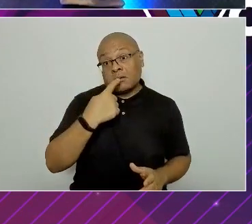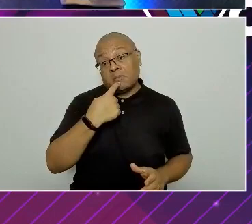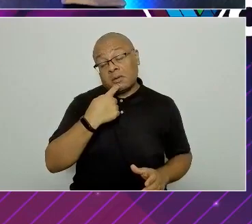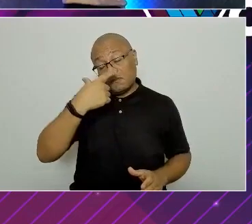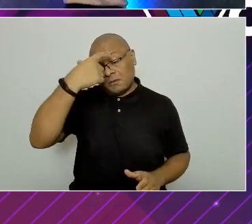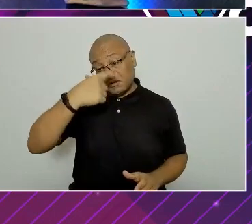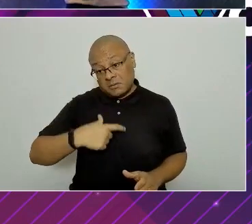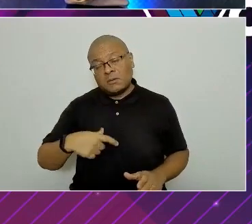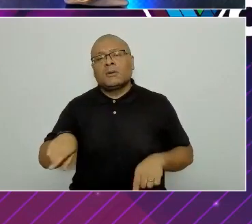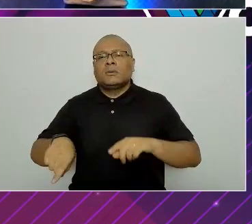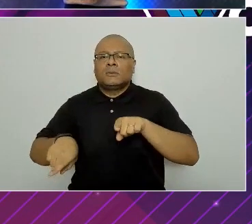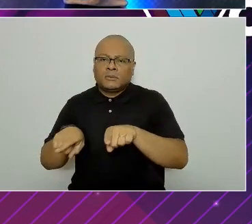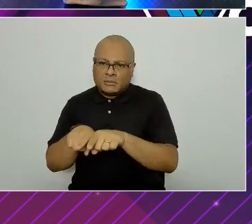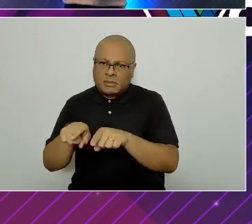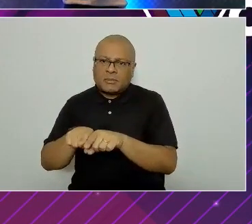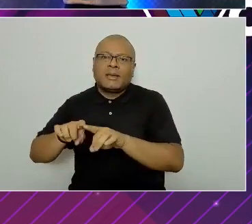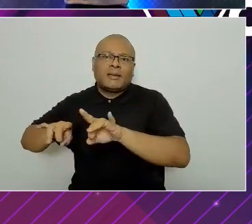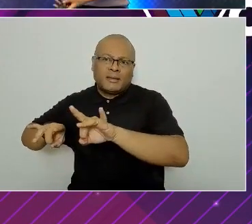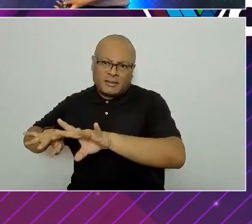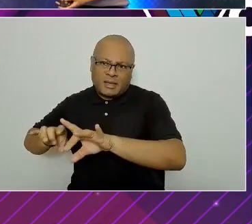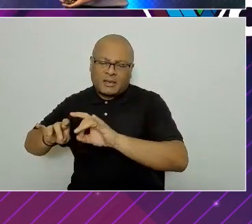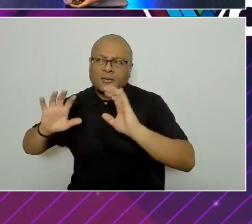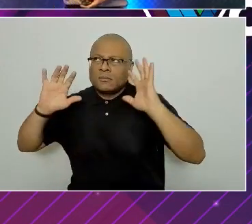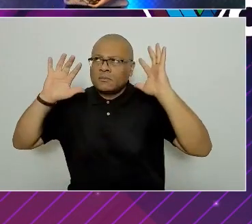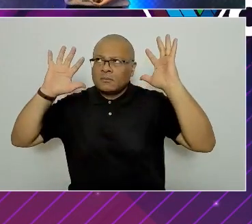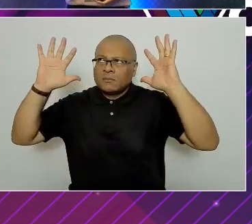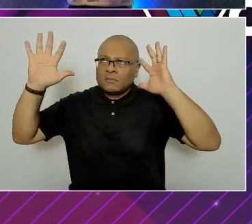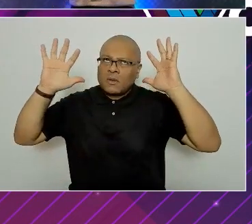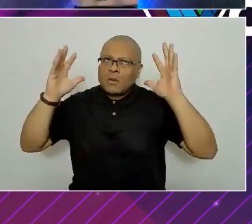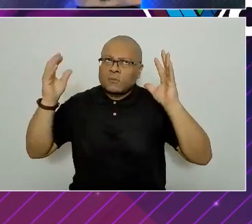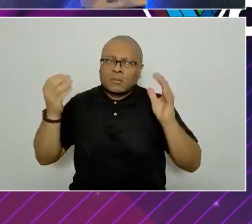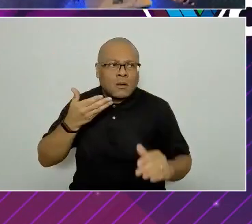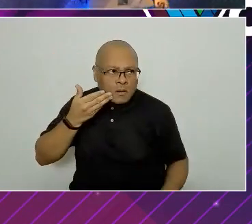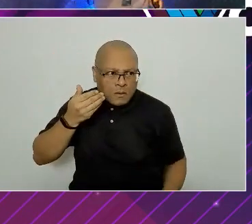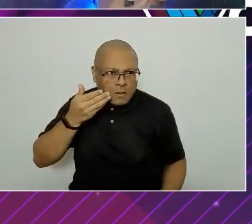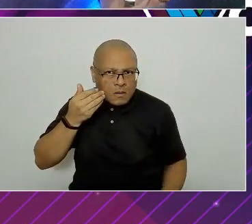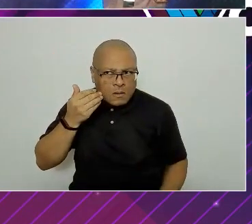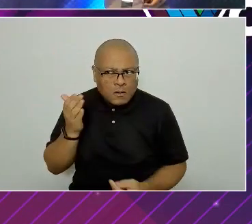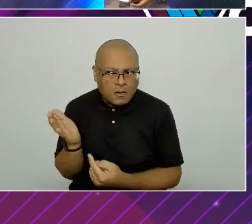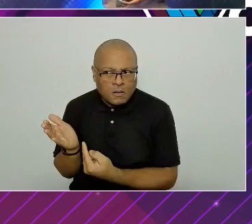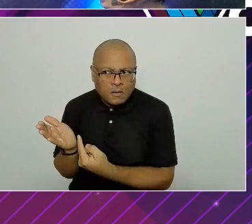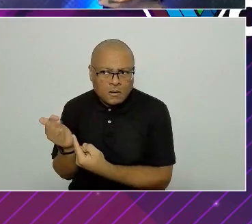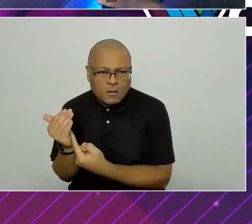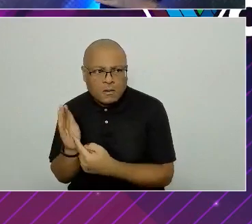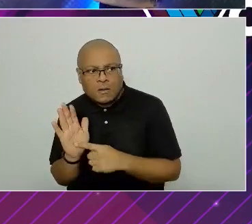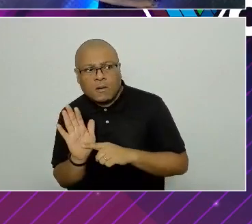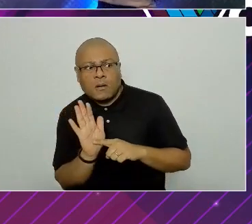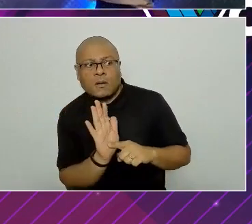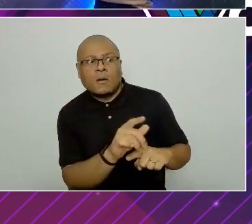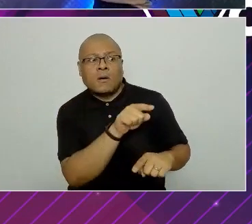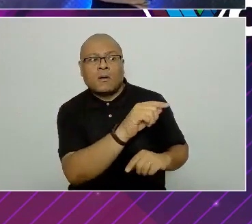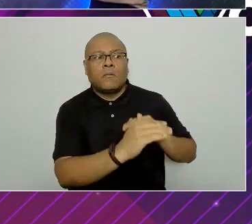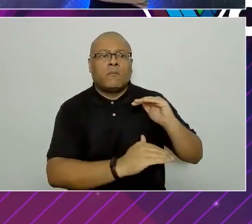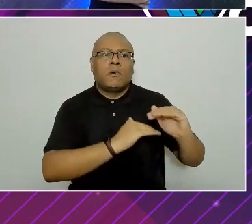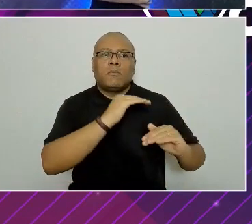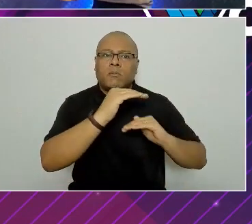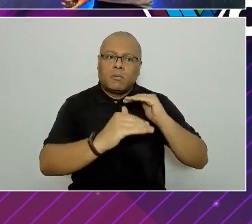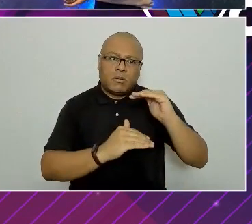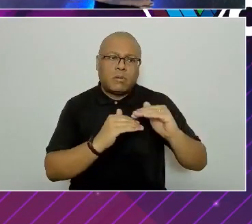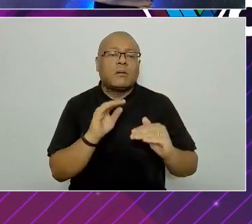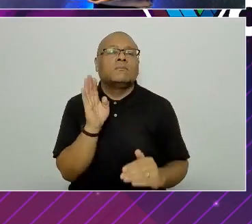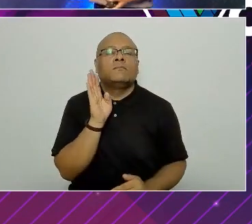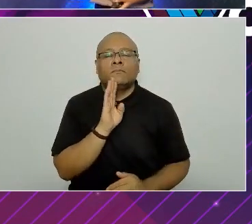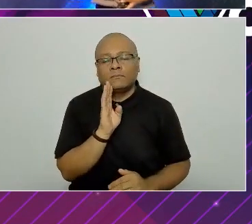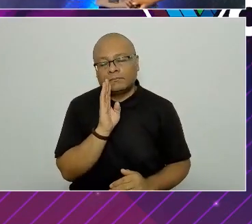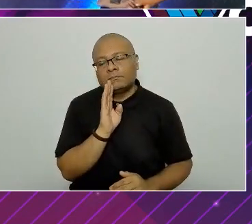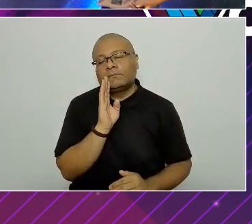skills, e também a pensar em como que eu posso aprender mais sobre tecnologia e ajudar outras pessoas a se desenvolverem. Então, foi algo bem legal. Mas